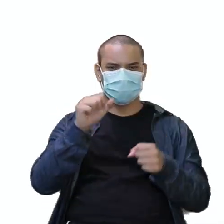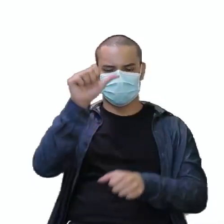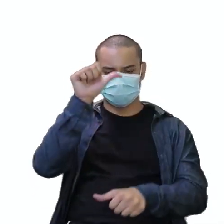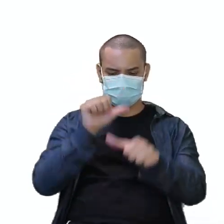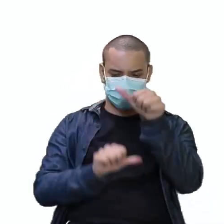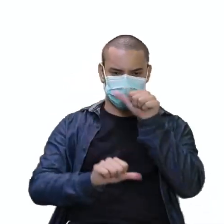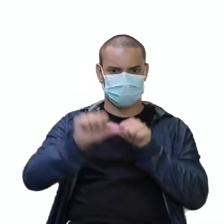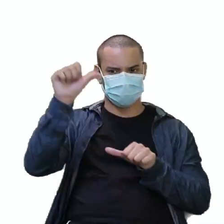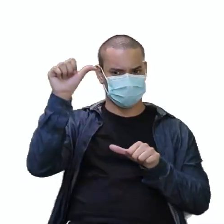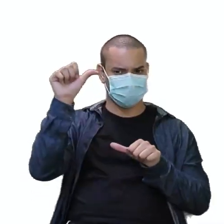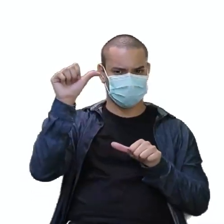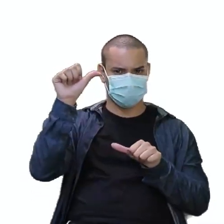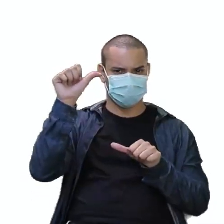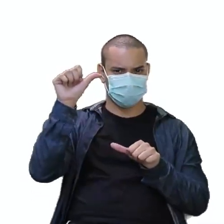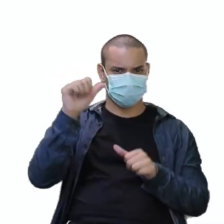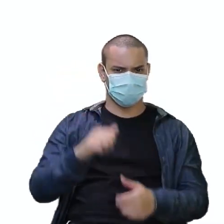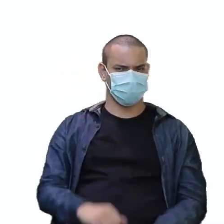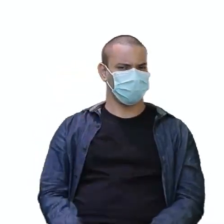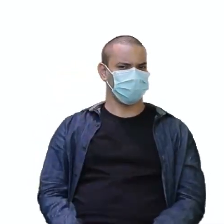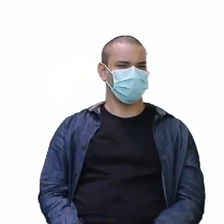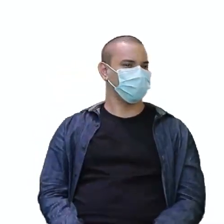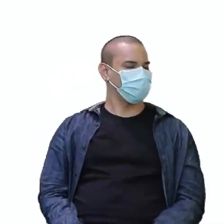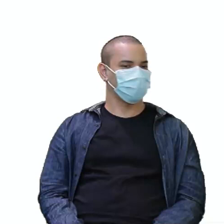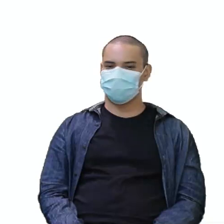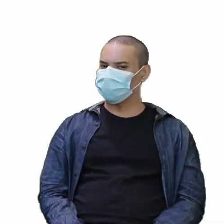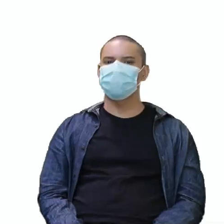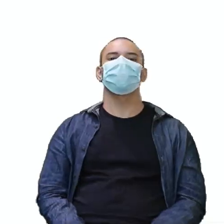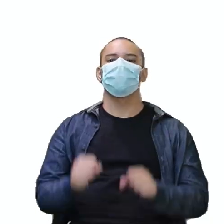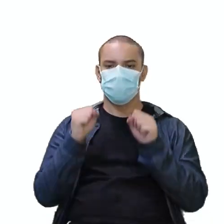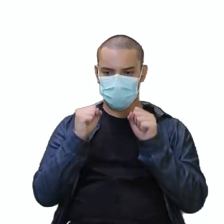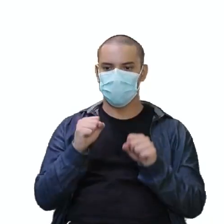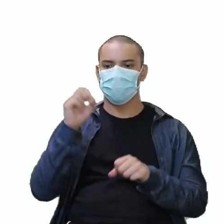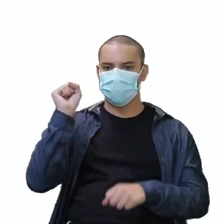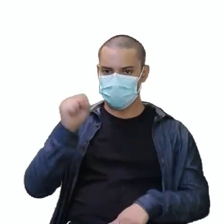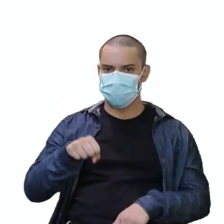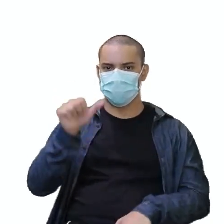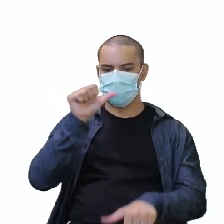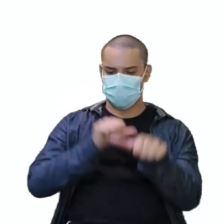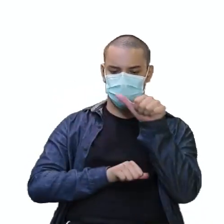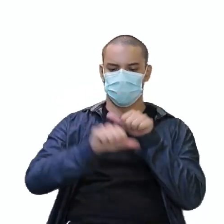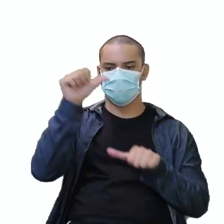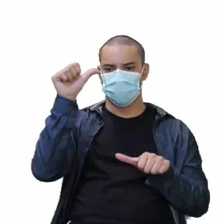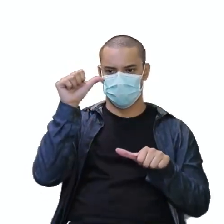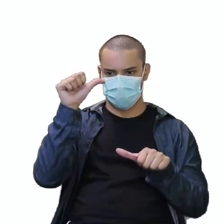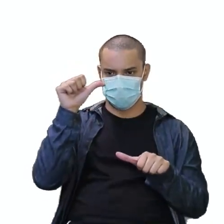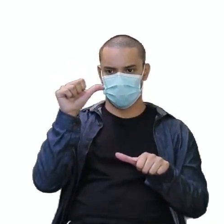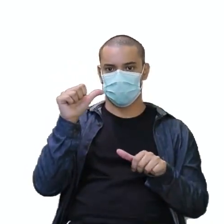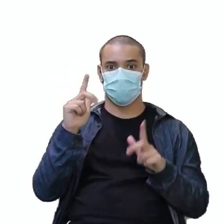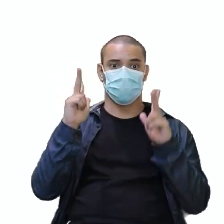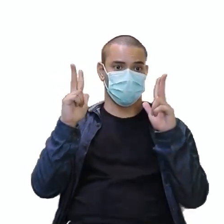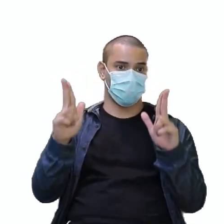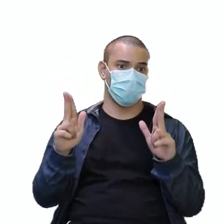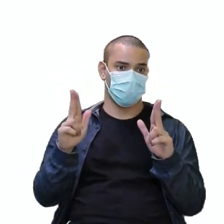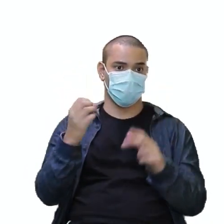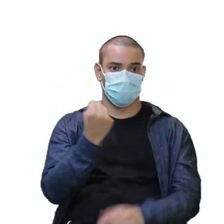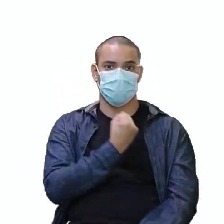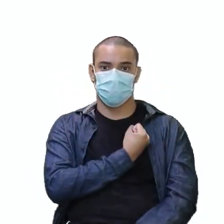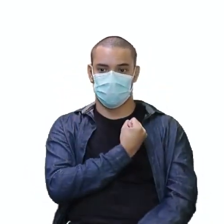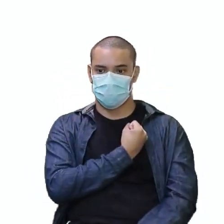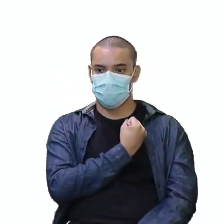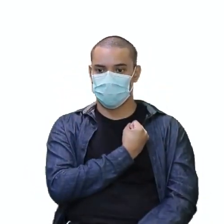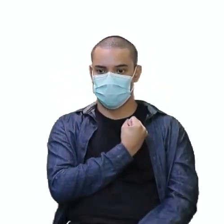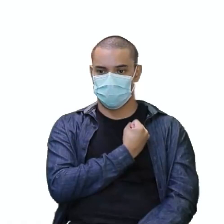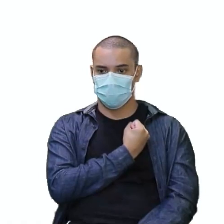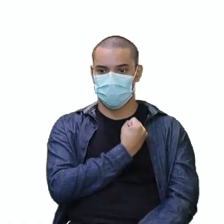jamais pode ser invertida? Opa! Não, ela pode ser invertida, tá bom? Assim como a pirâmide de